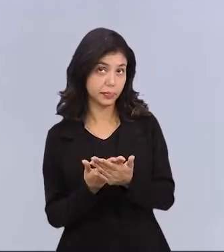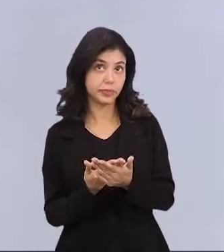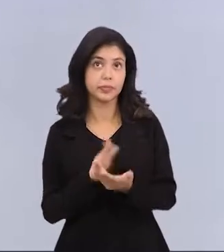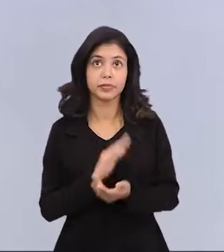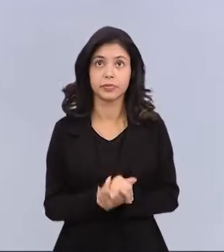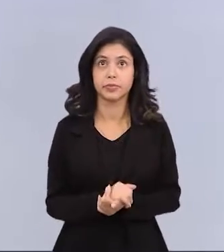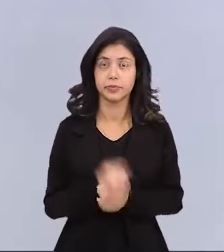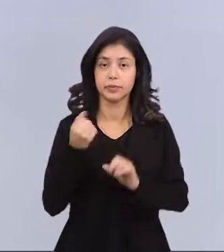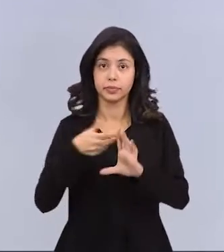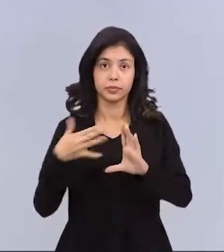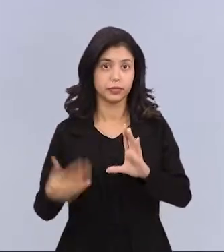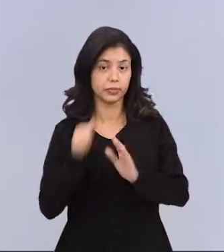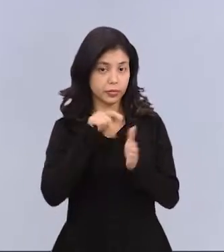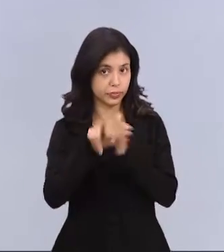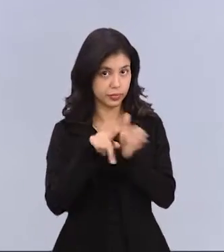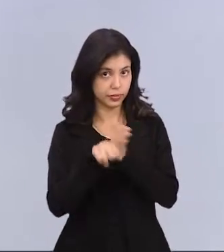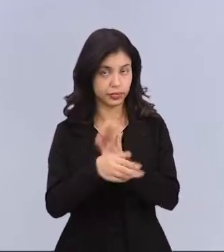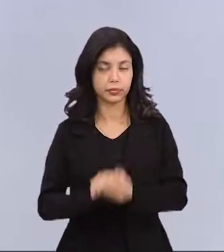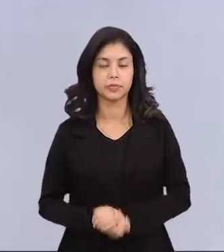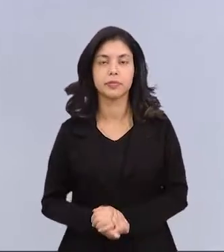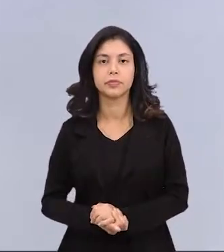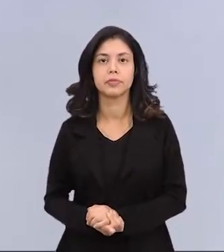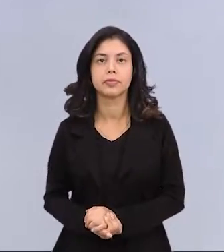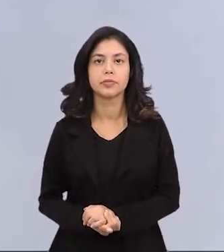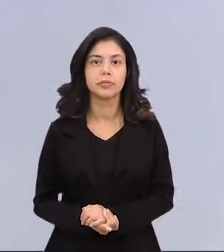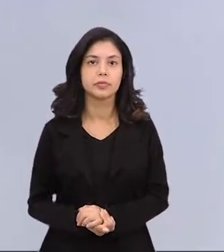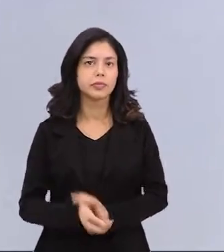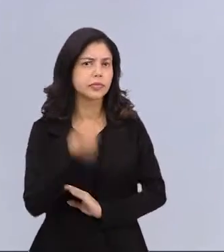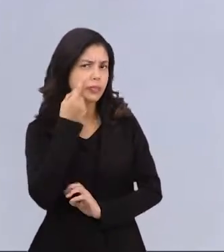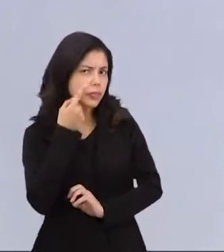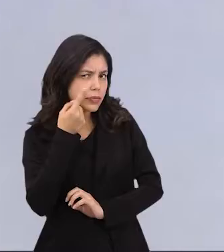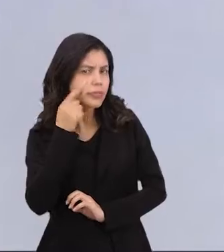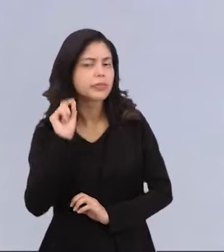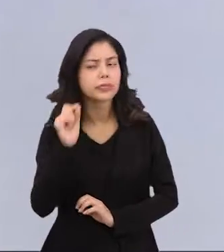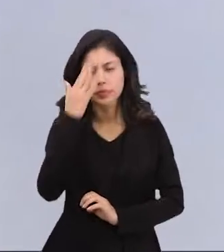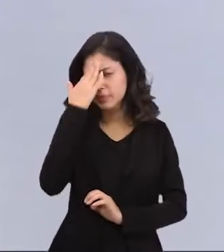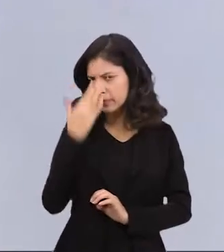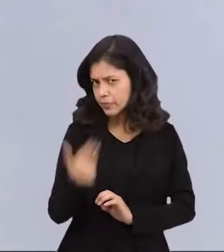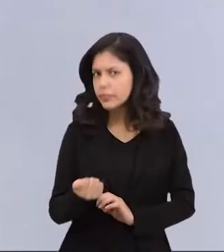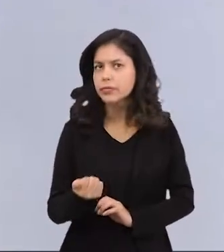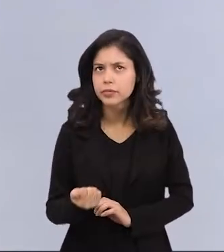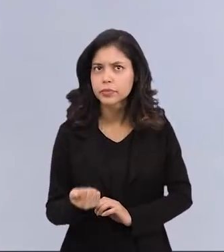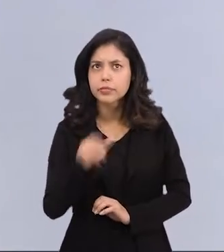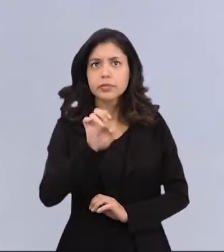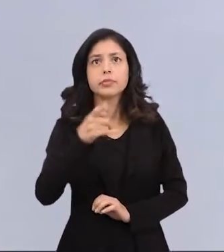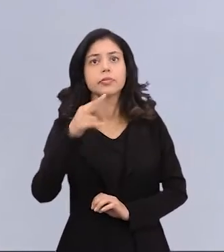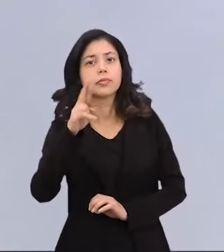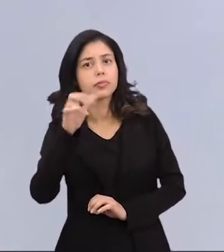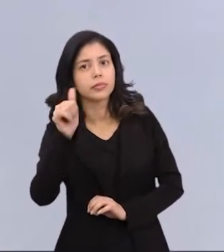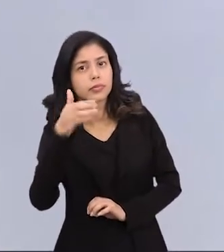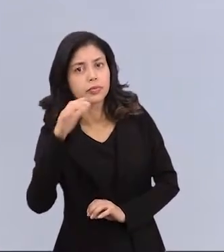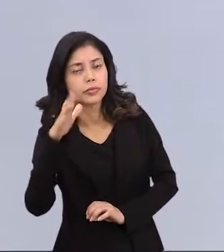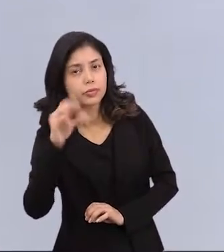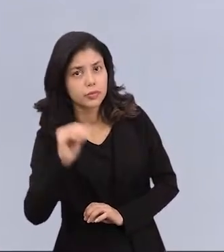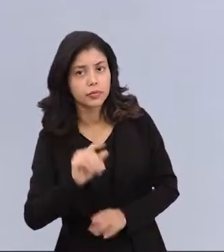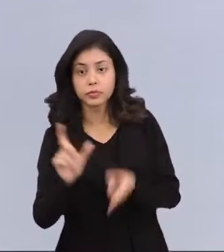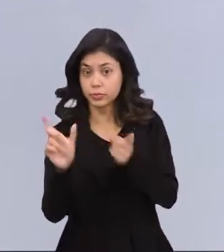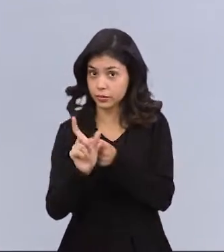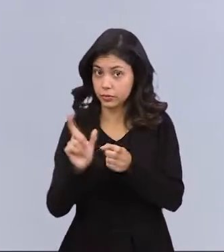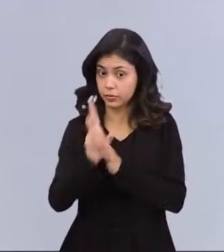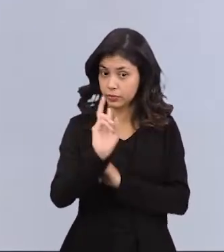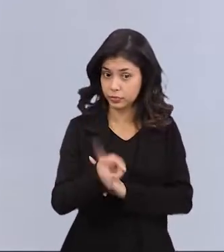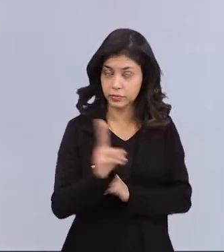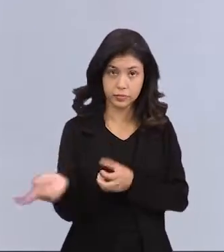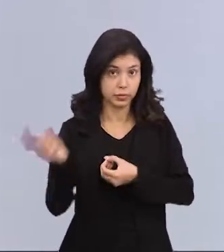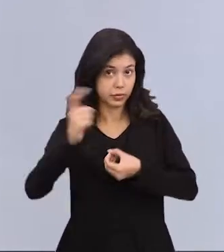sobre especiação biológica. O que vocês sabem sobre especiação? Essa palavra sempre